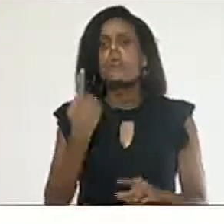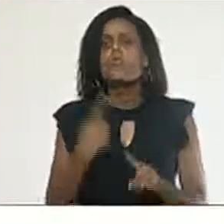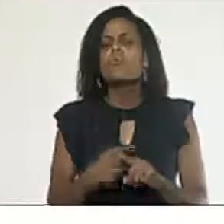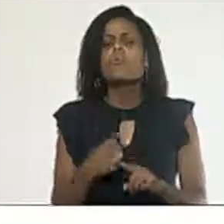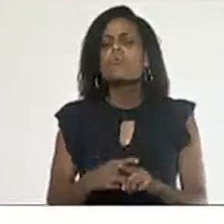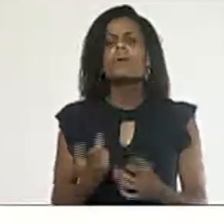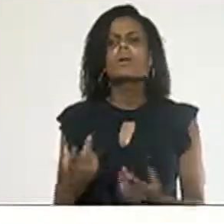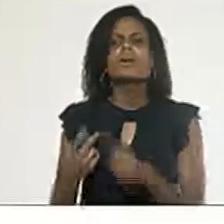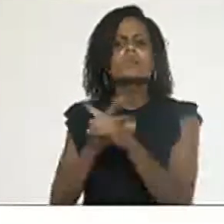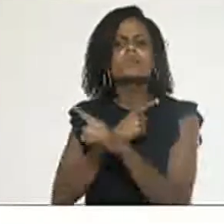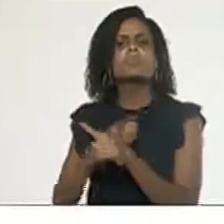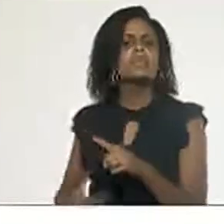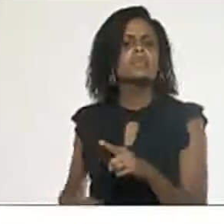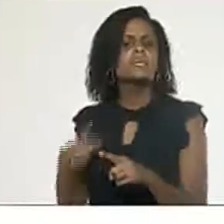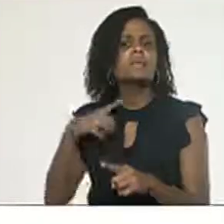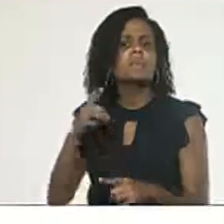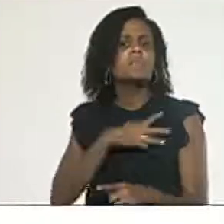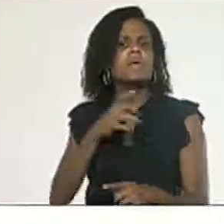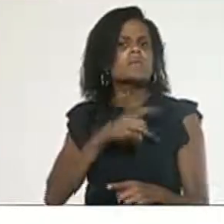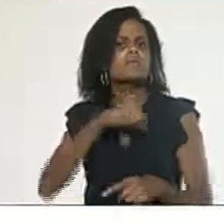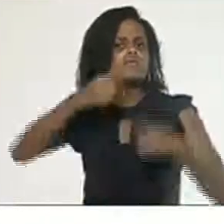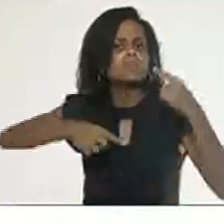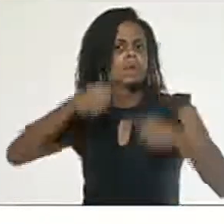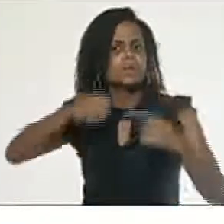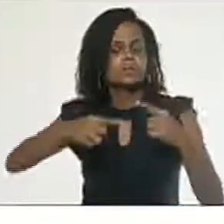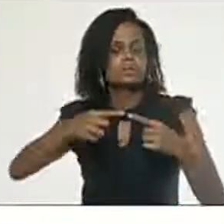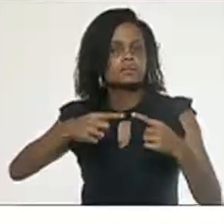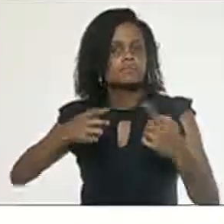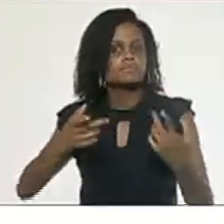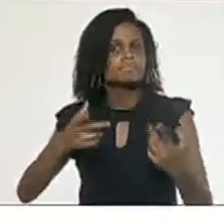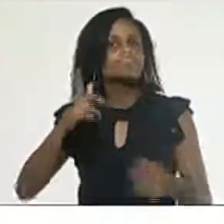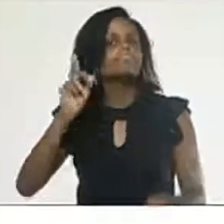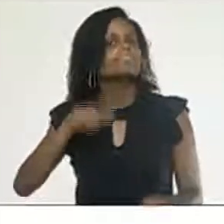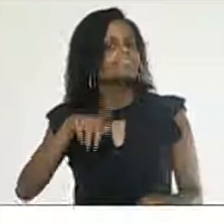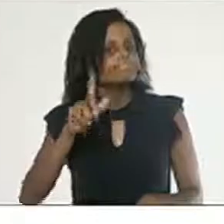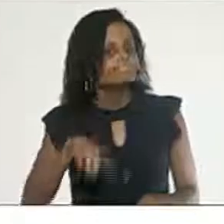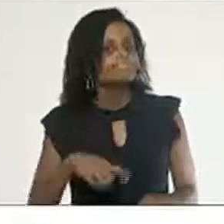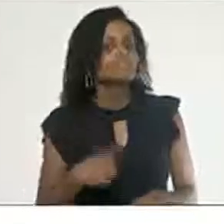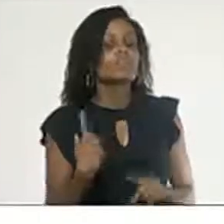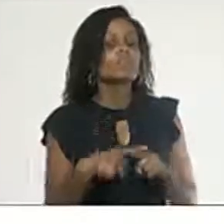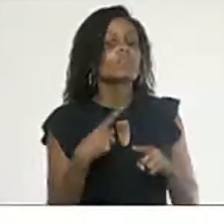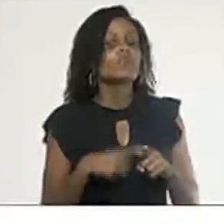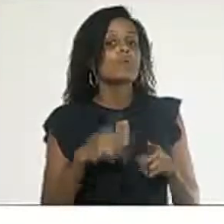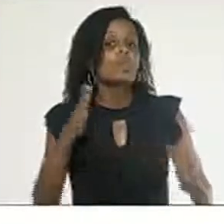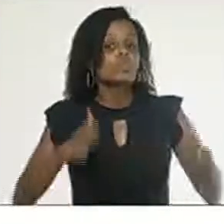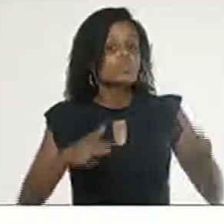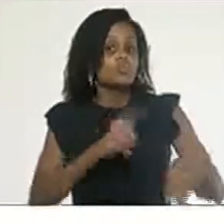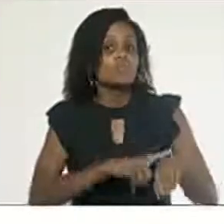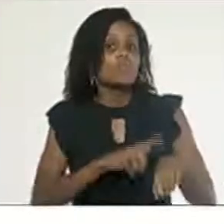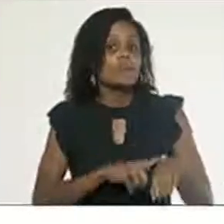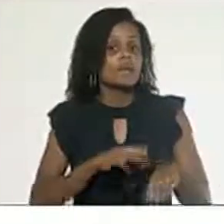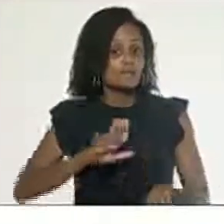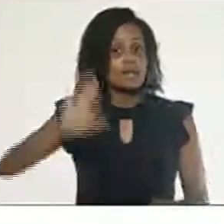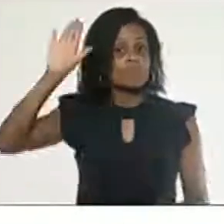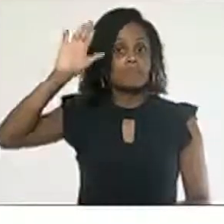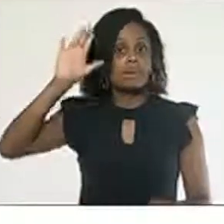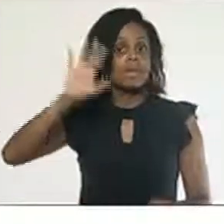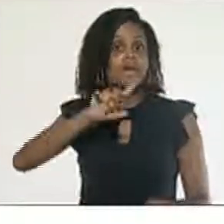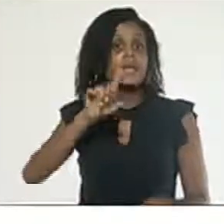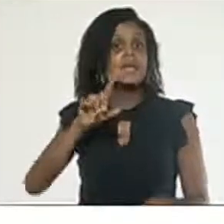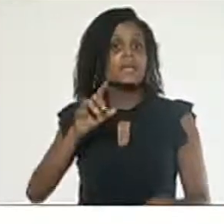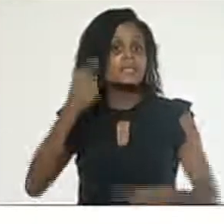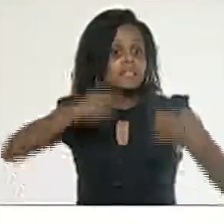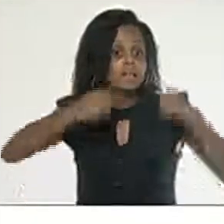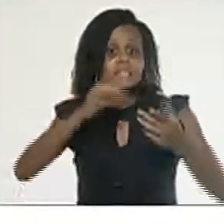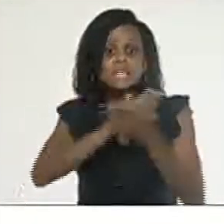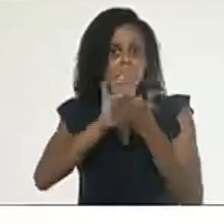o presidente tem tanto medo do debate? Ah, já sei, deve ser porque no momento da campanha ele não fez qualquer debate.